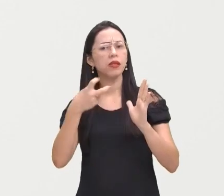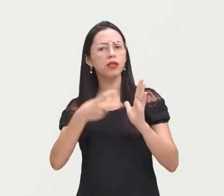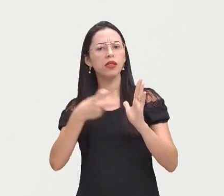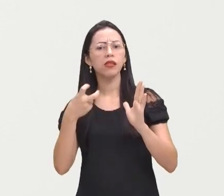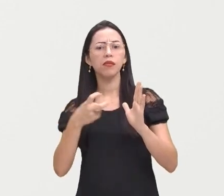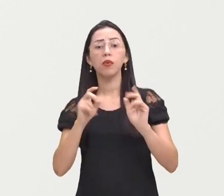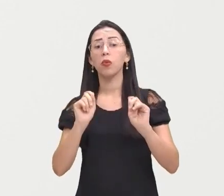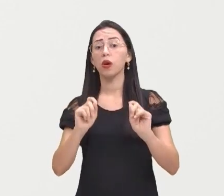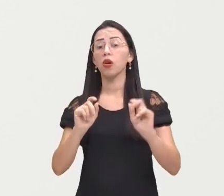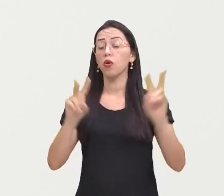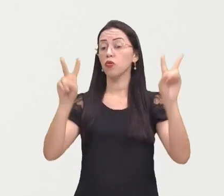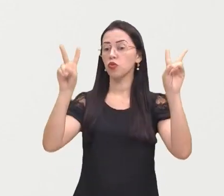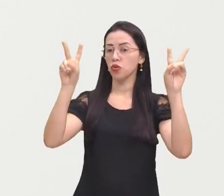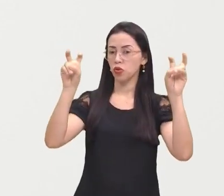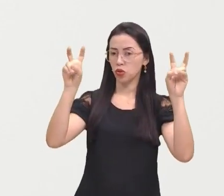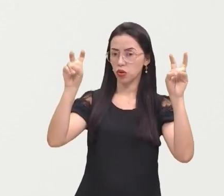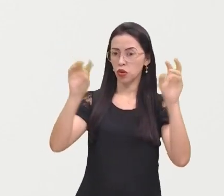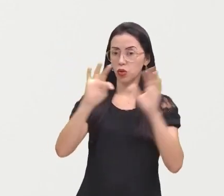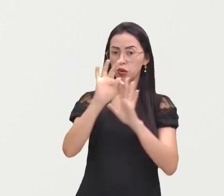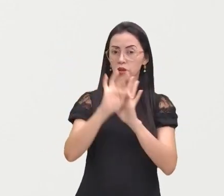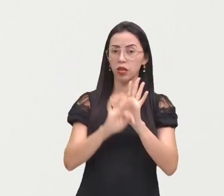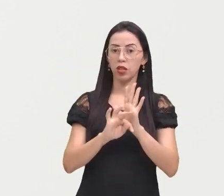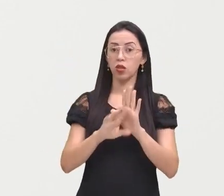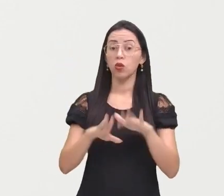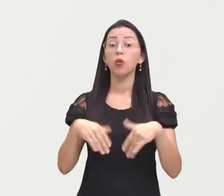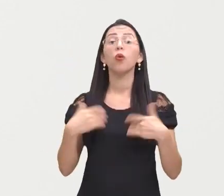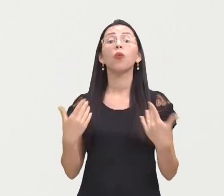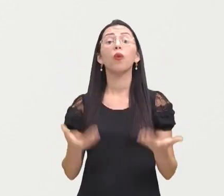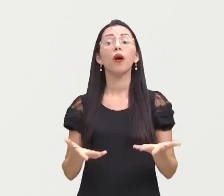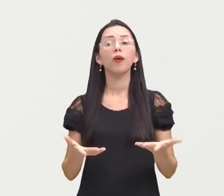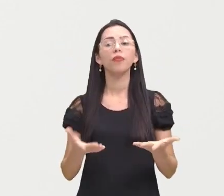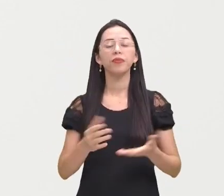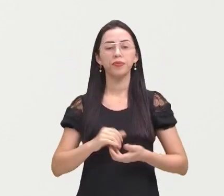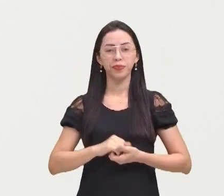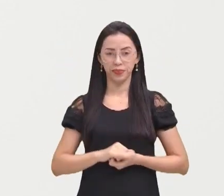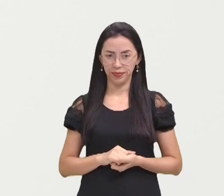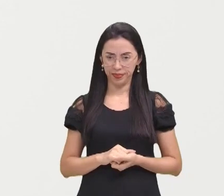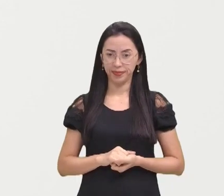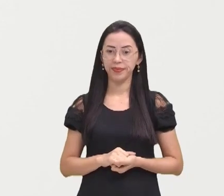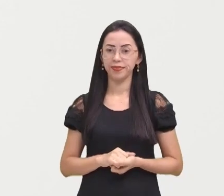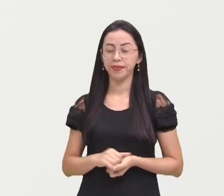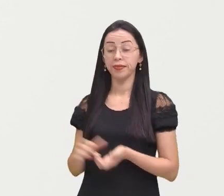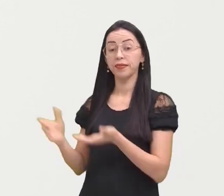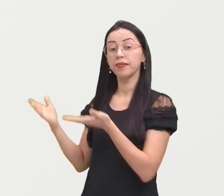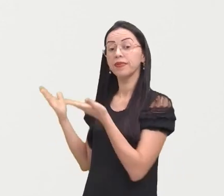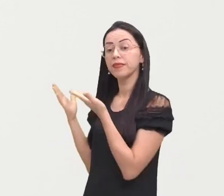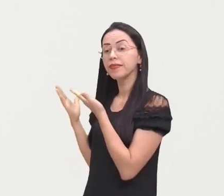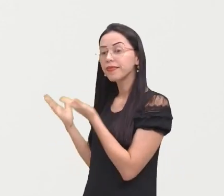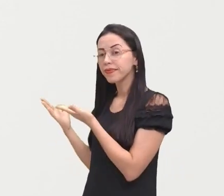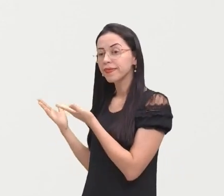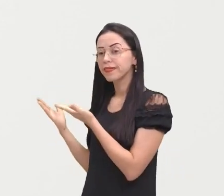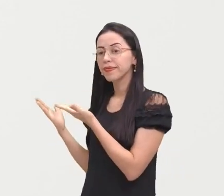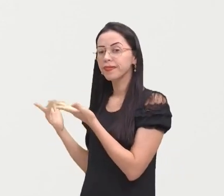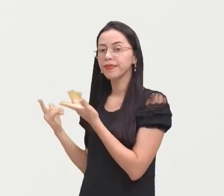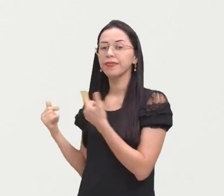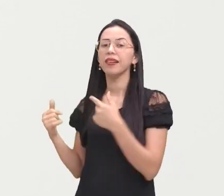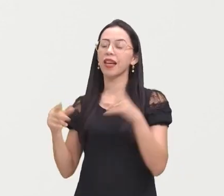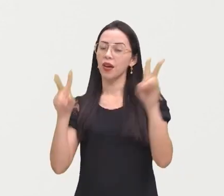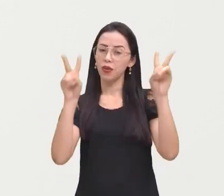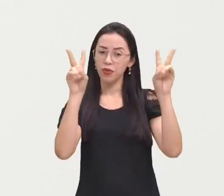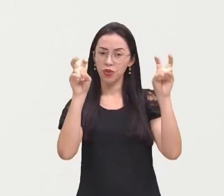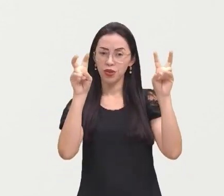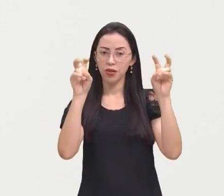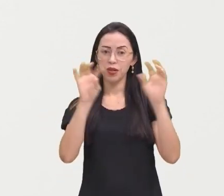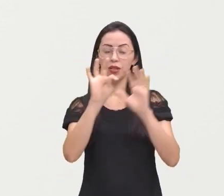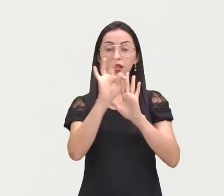título desse texto. Vamos ver qual é o título? O título é Viagem para a